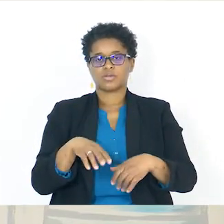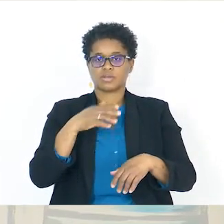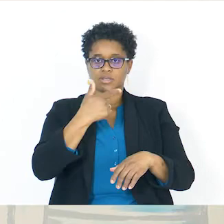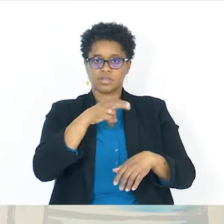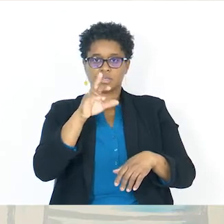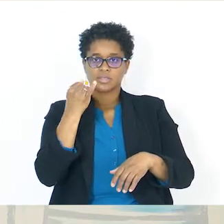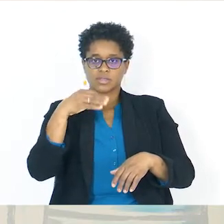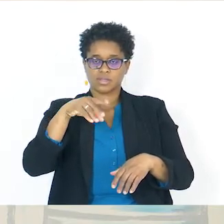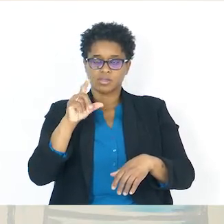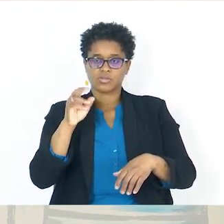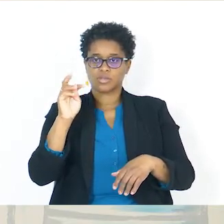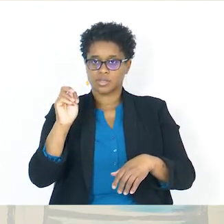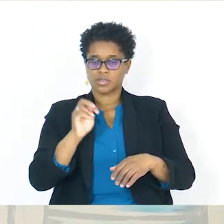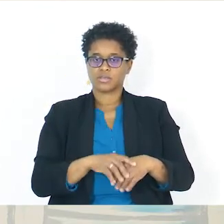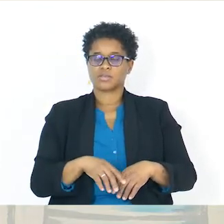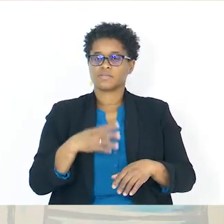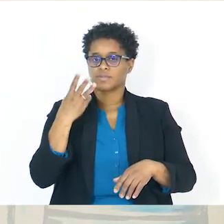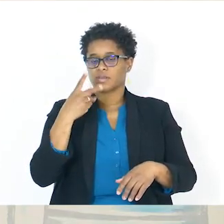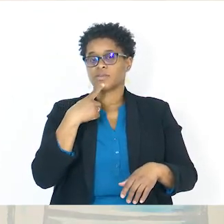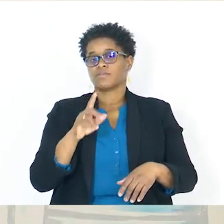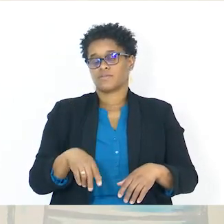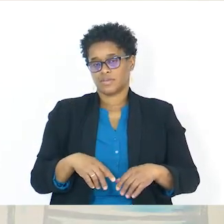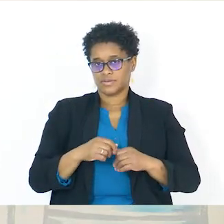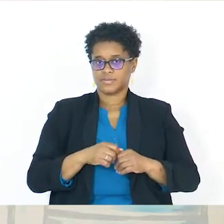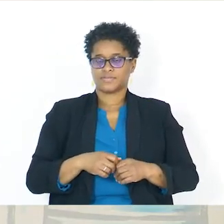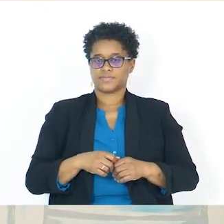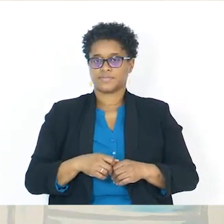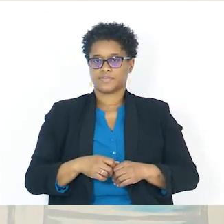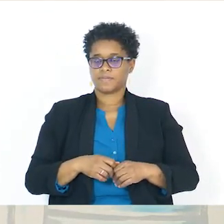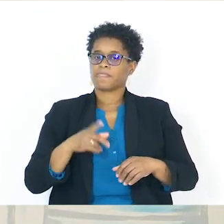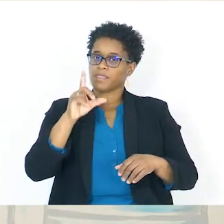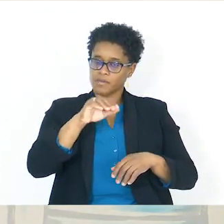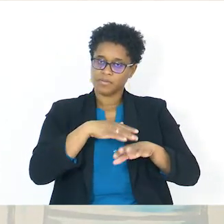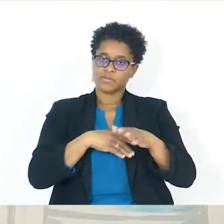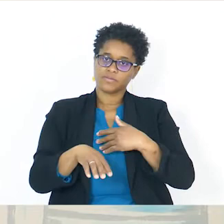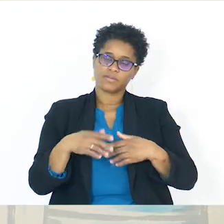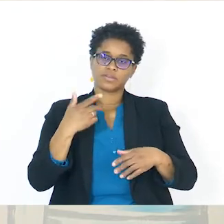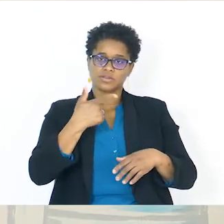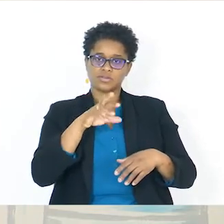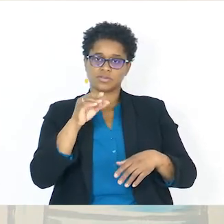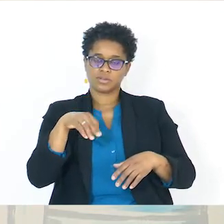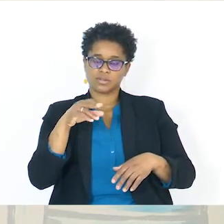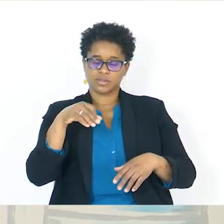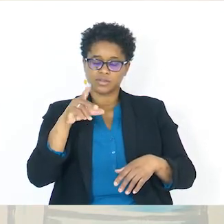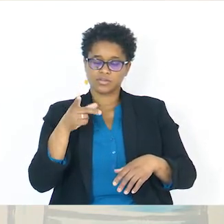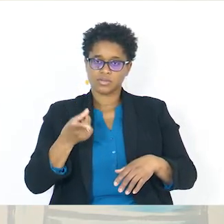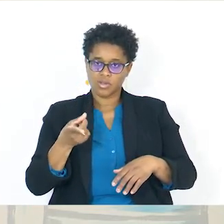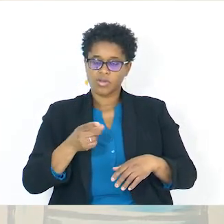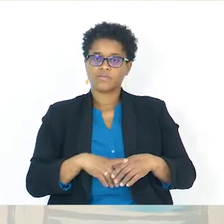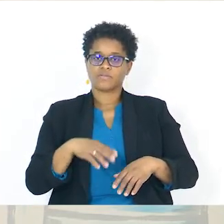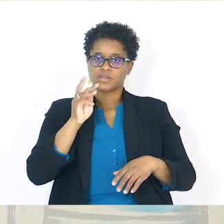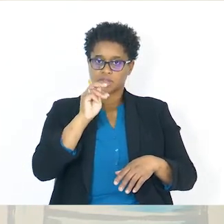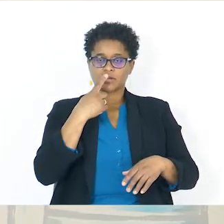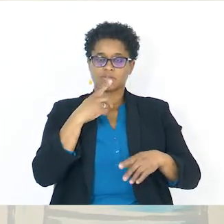Depois, triplo de 3, ou seja, 3 vezes. Também o triplo de 9, o